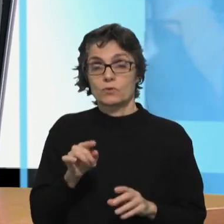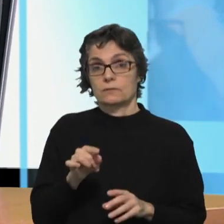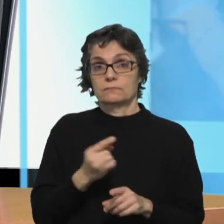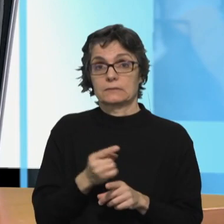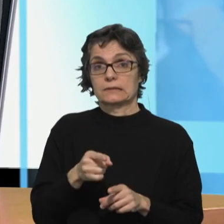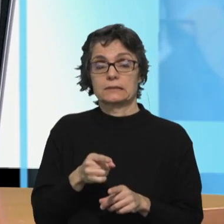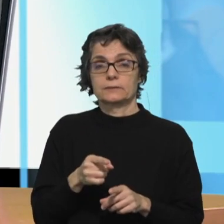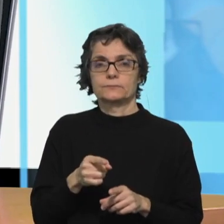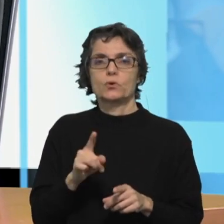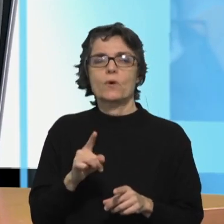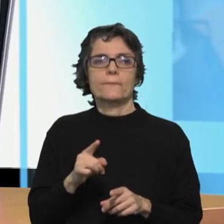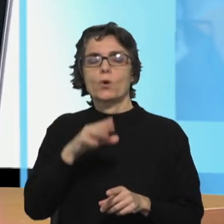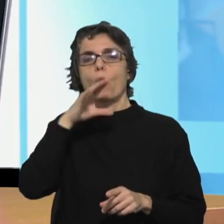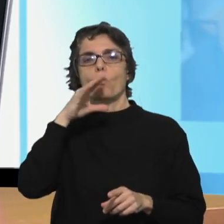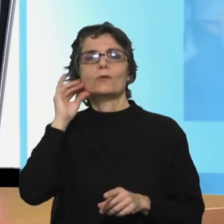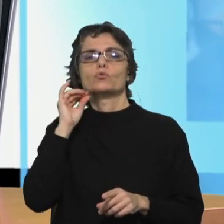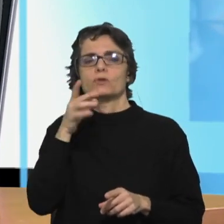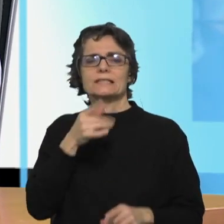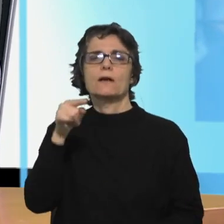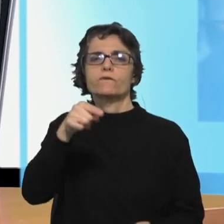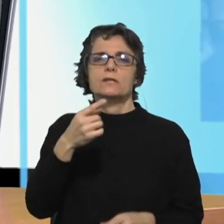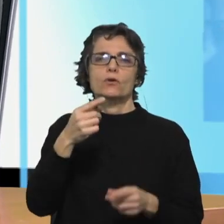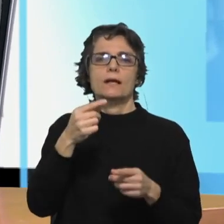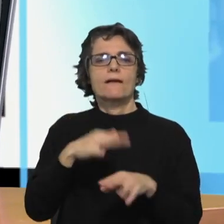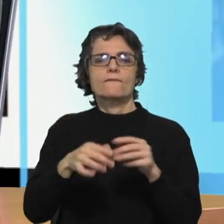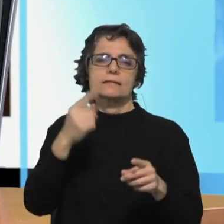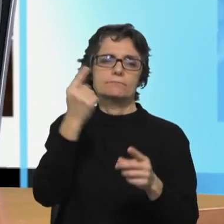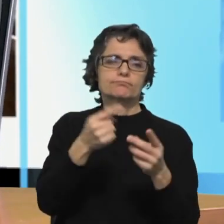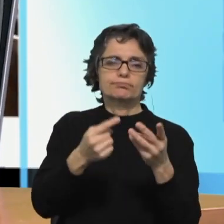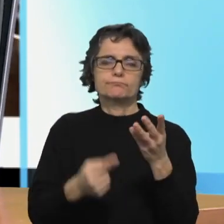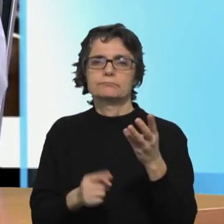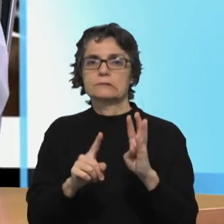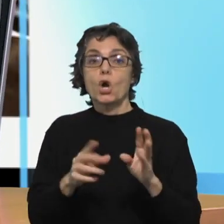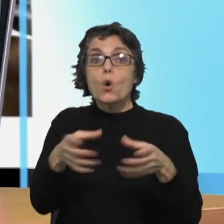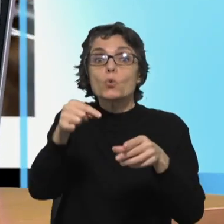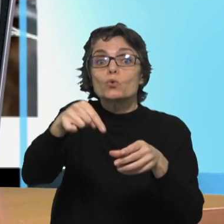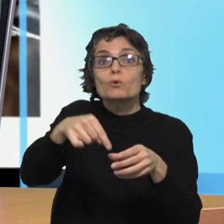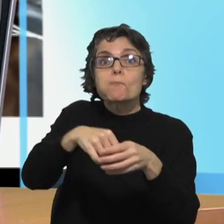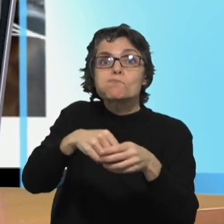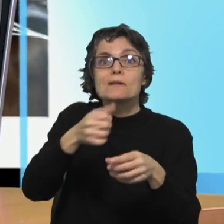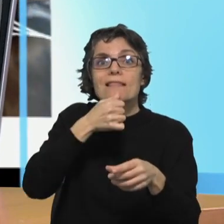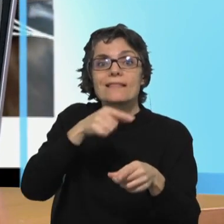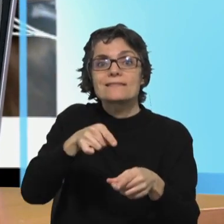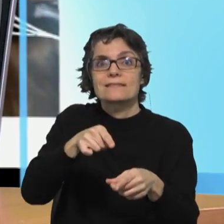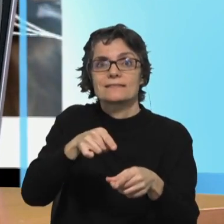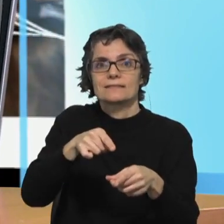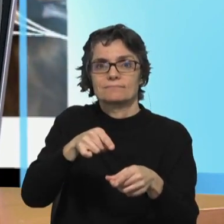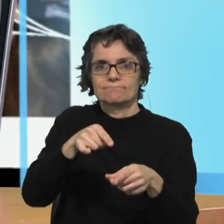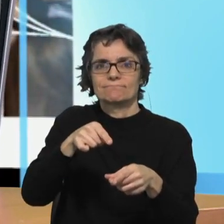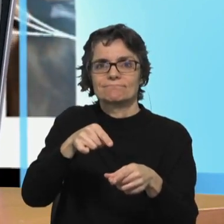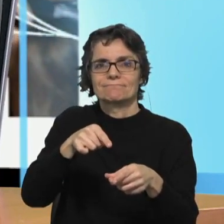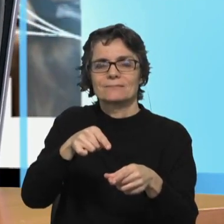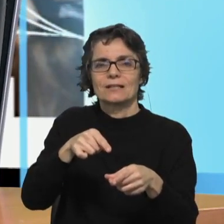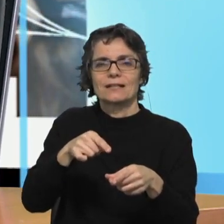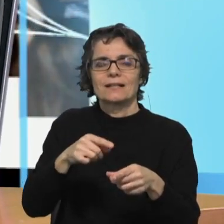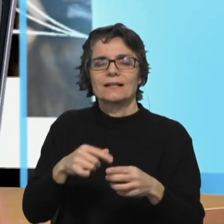olha, vocês vão fazer isto assim, assim, assado. Não, que o próprio grupo, ok, com a maturidade e com o irrealismo, mas também com o sonho